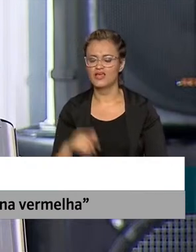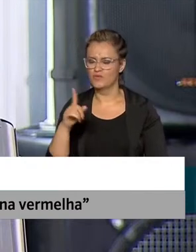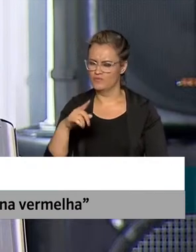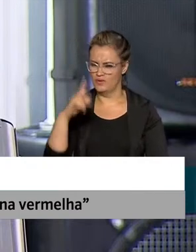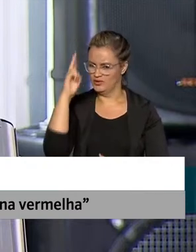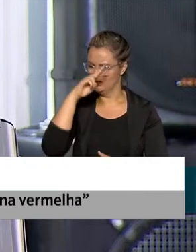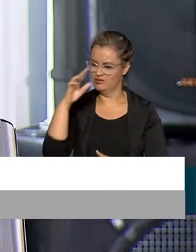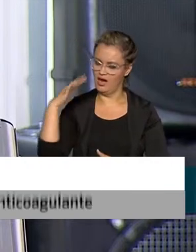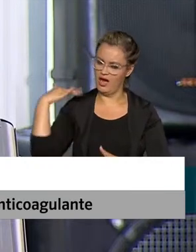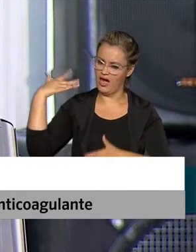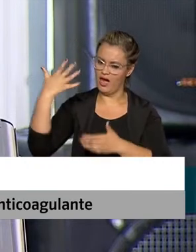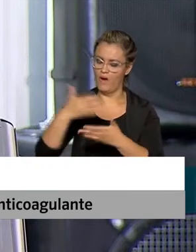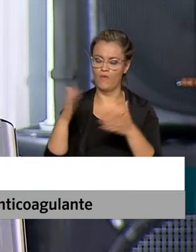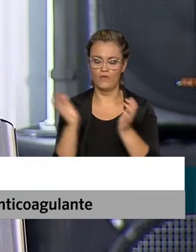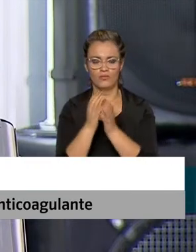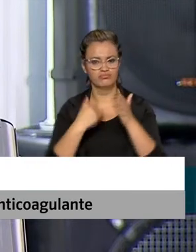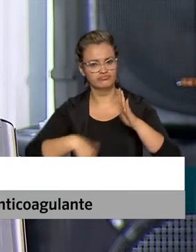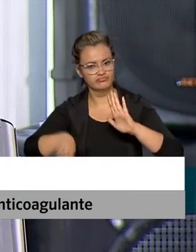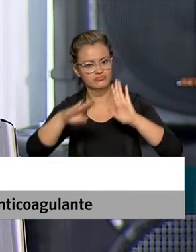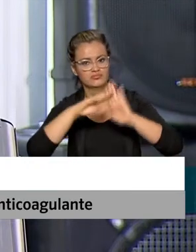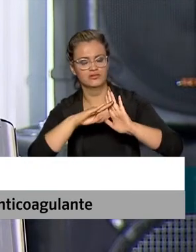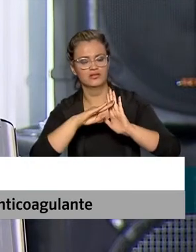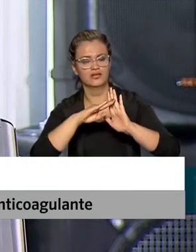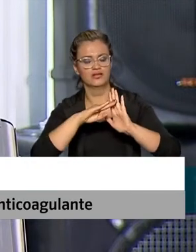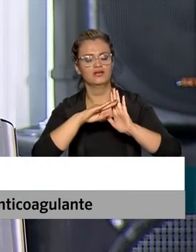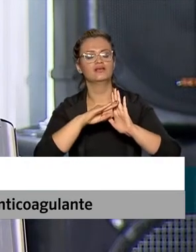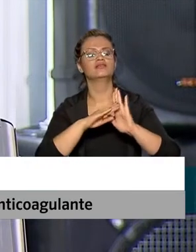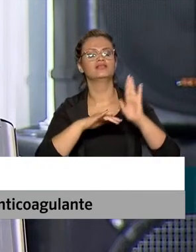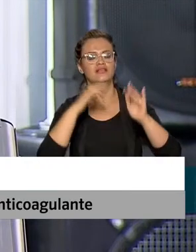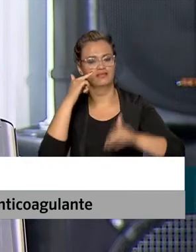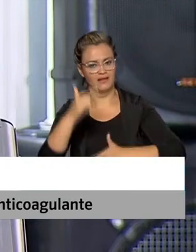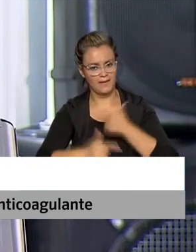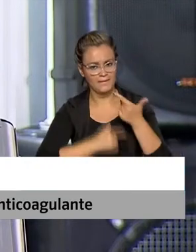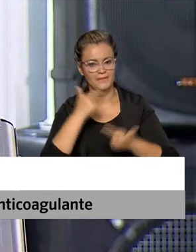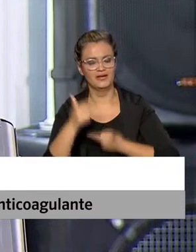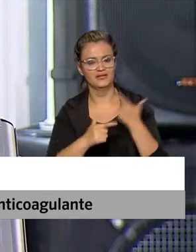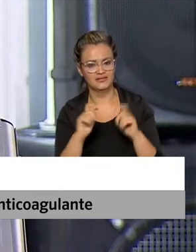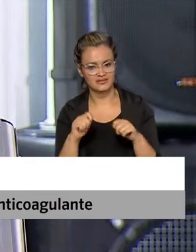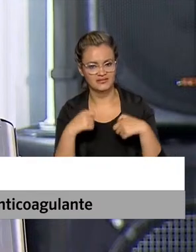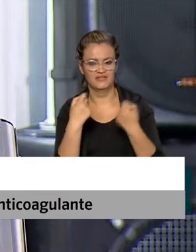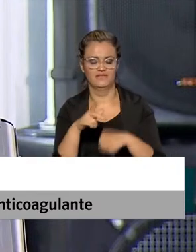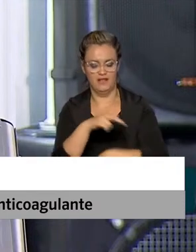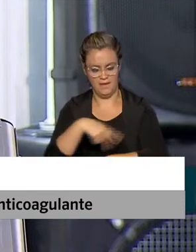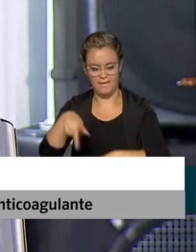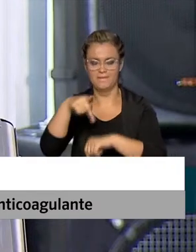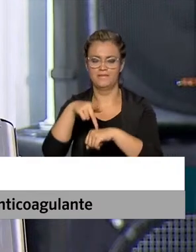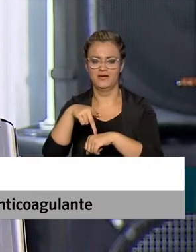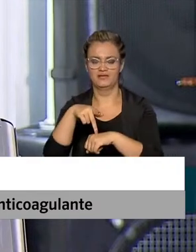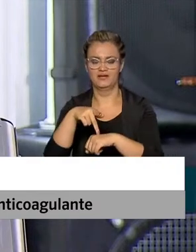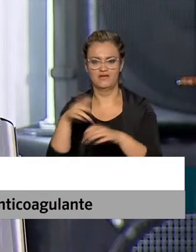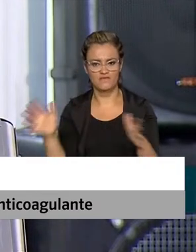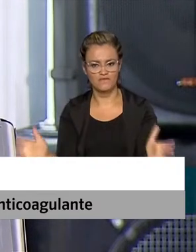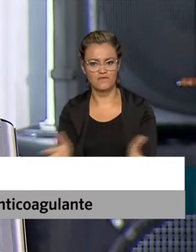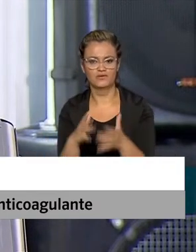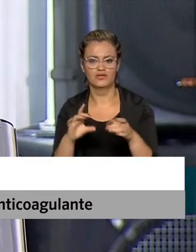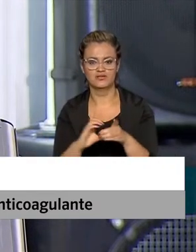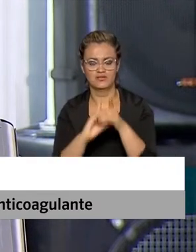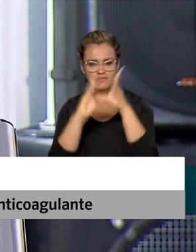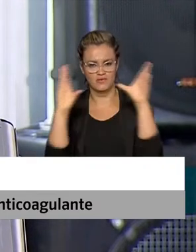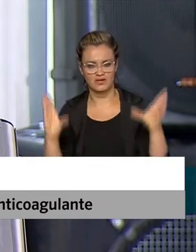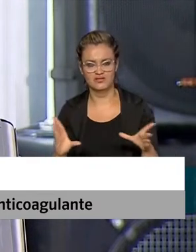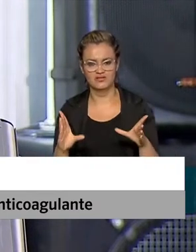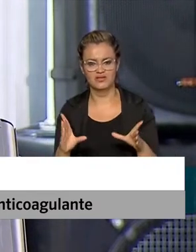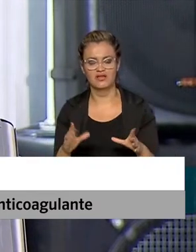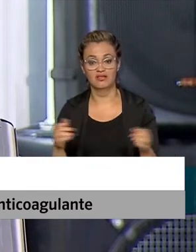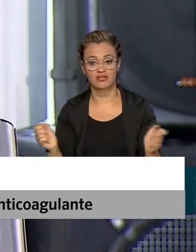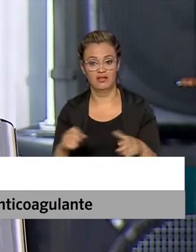história, as Forças Armadas estão sempre prontas a defender a pátria, fortalecer a democracia e